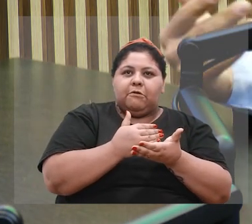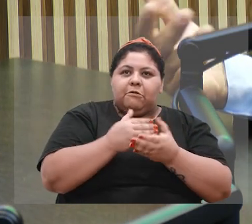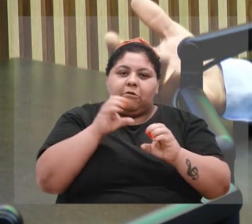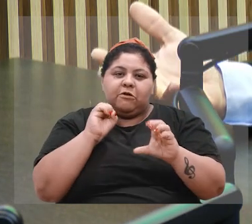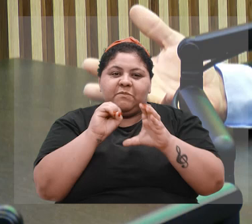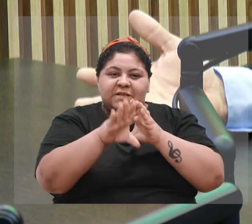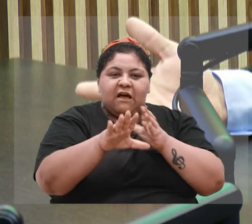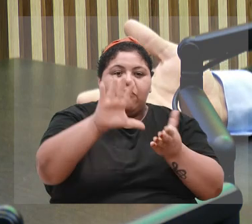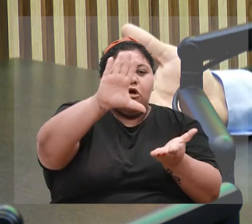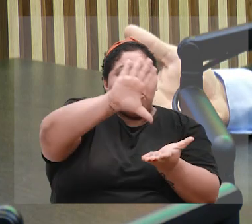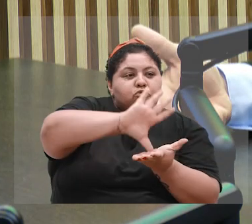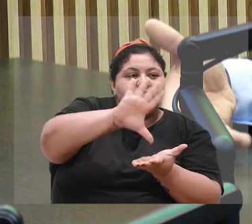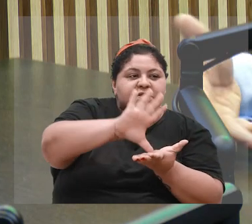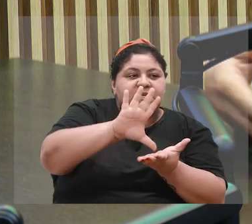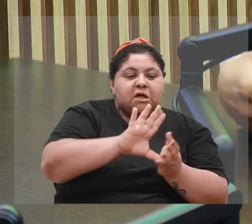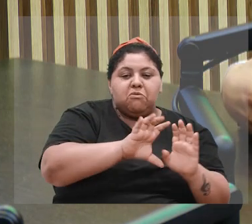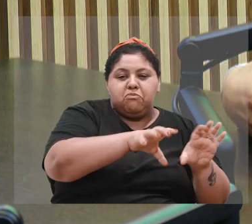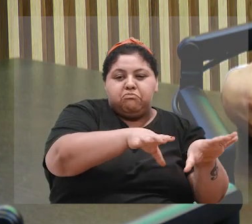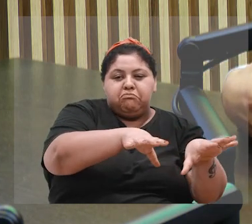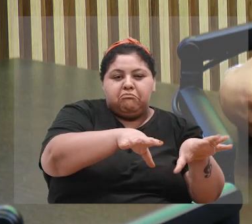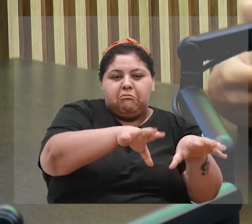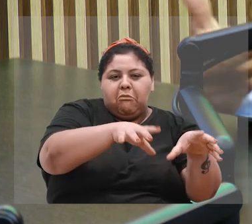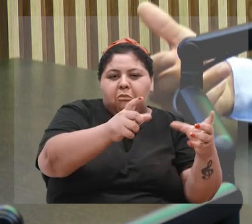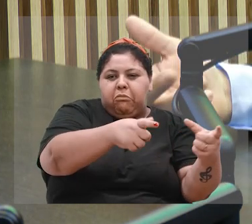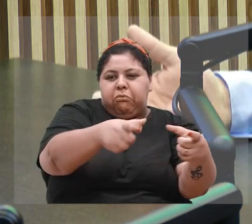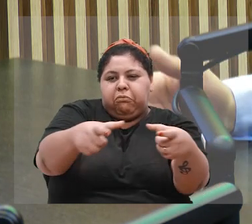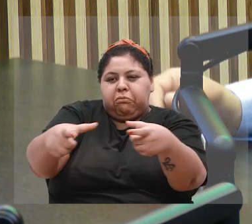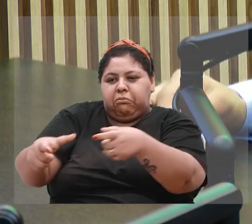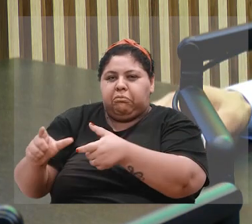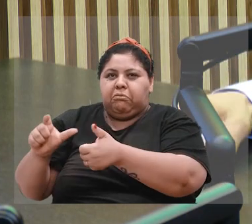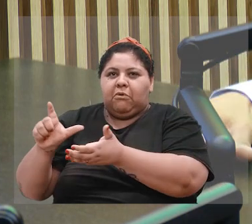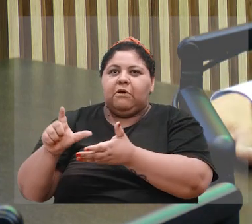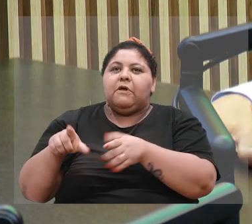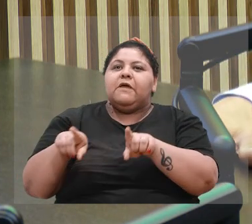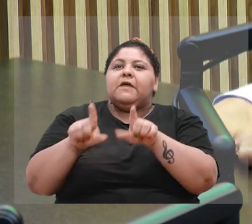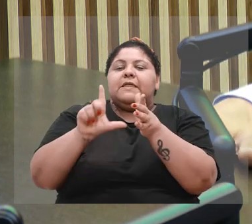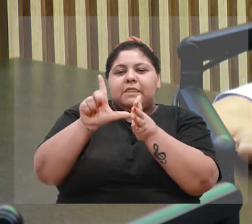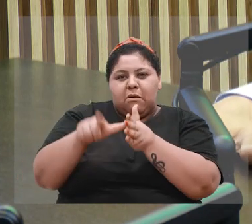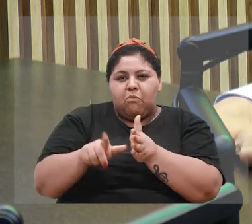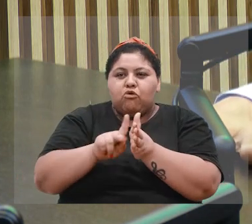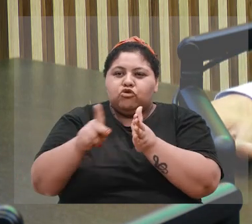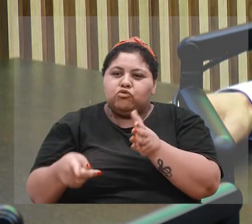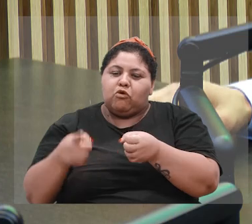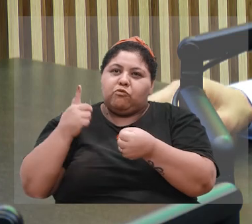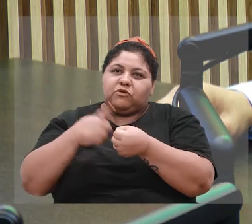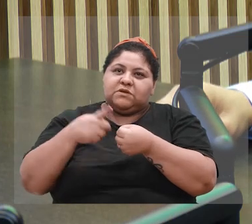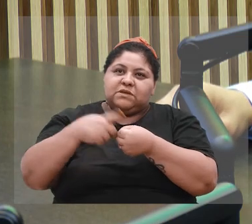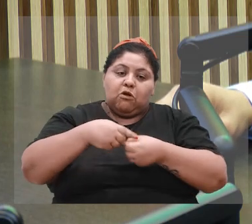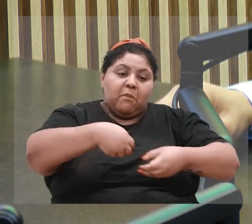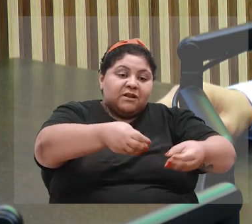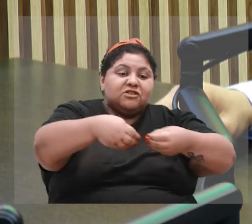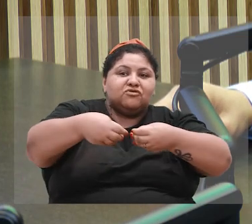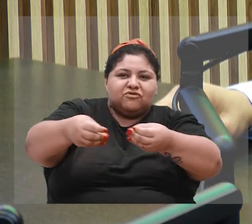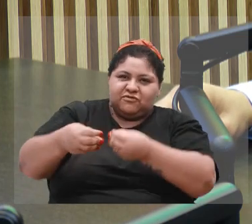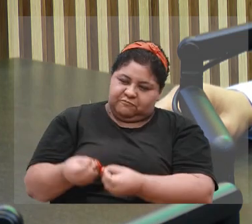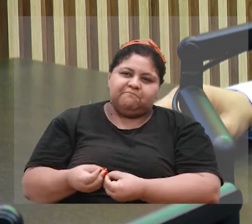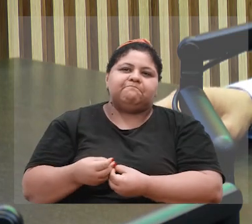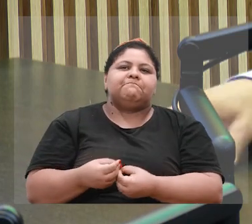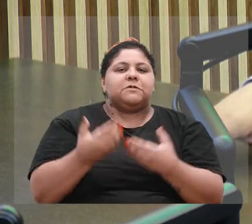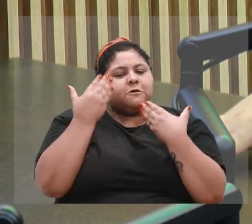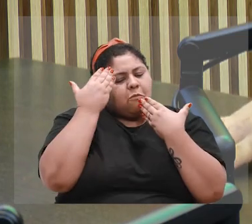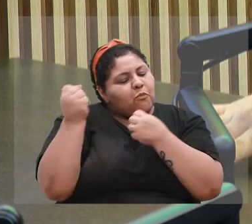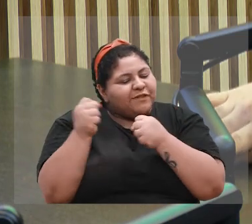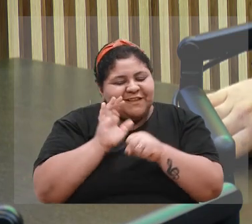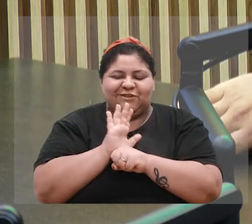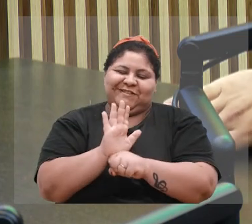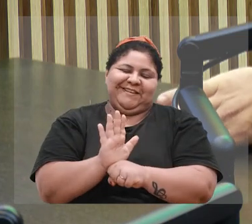Após um tempo, nós vimos a necessidade de ter um próprio centro para distribuir essas cargas. E foi muito gratificante poder ajudar, né? Eu